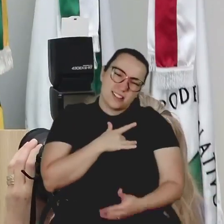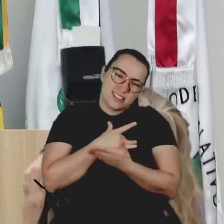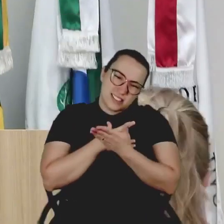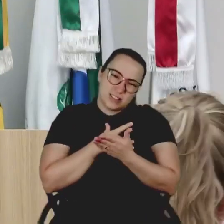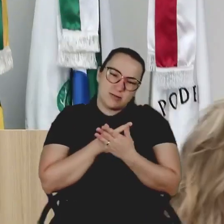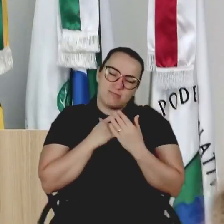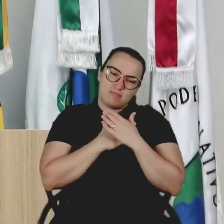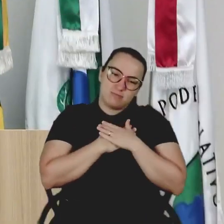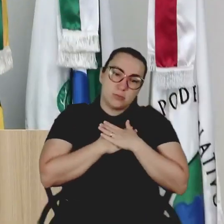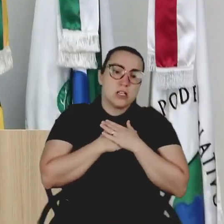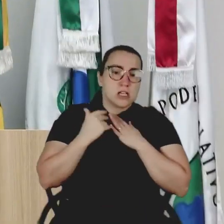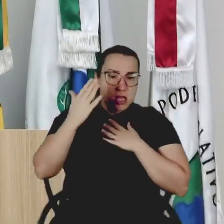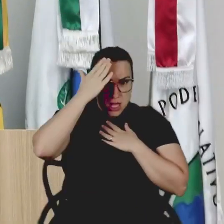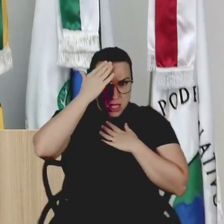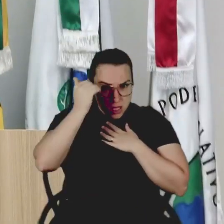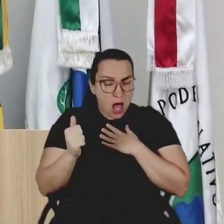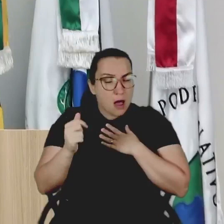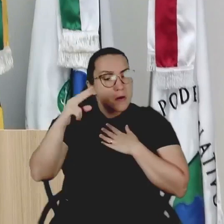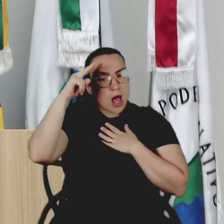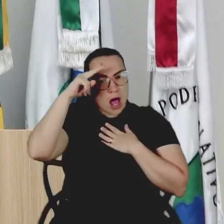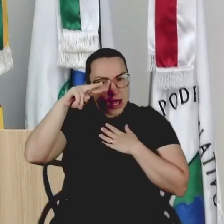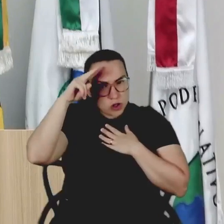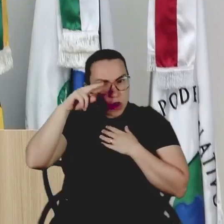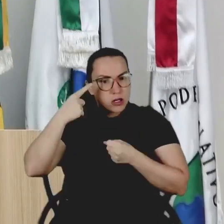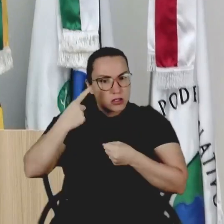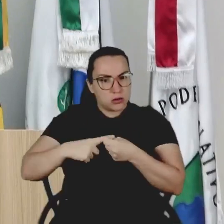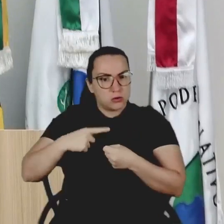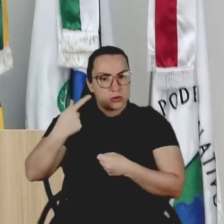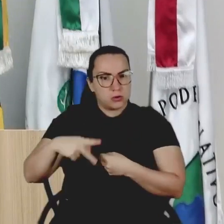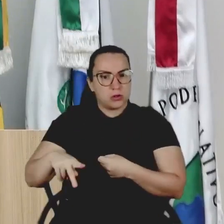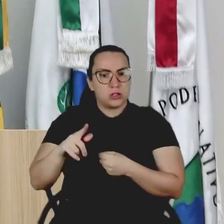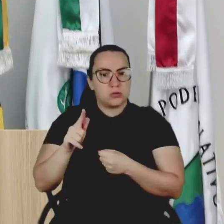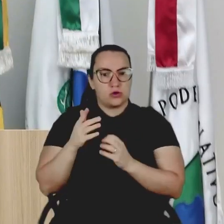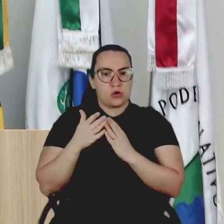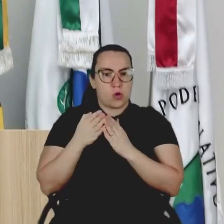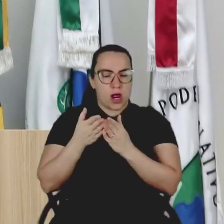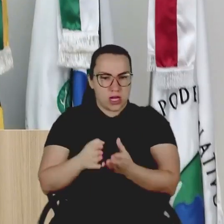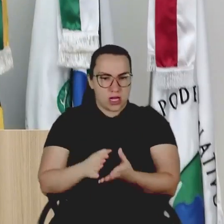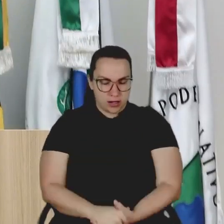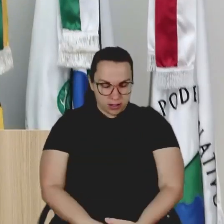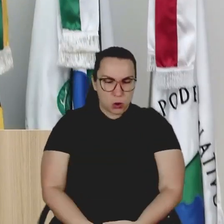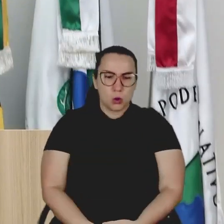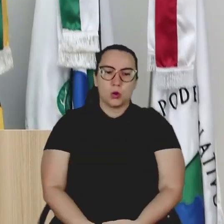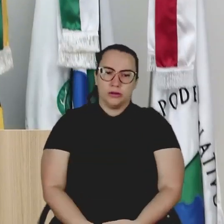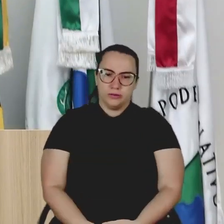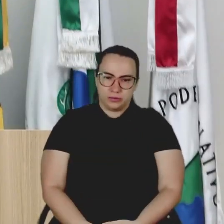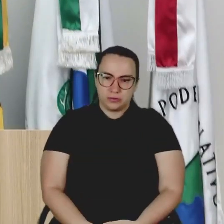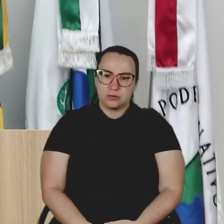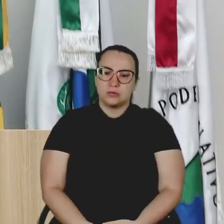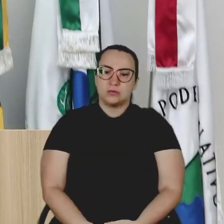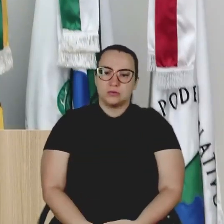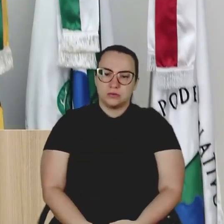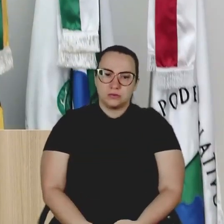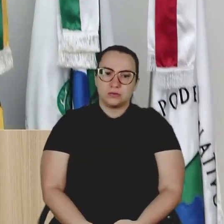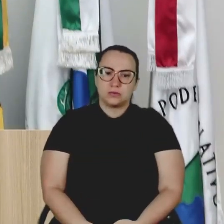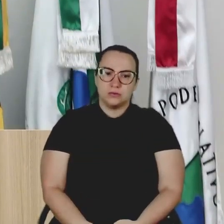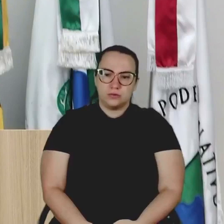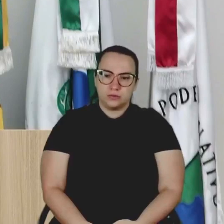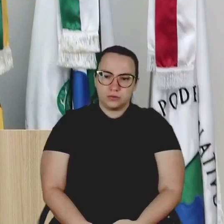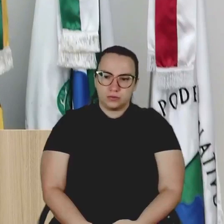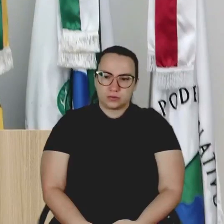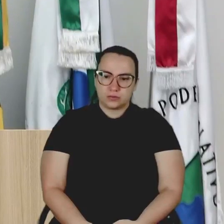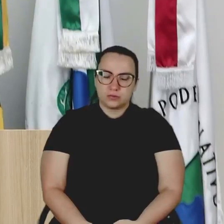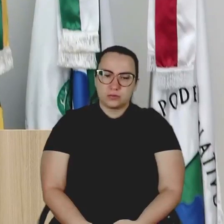sabe a história do município de Guaíra. Em tantas obras da qual o